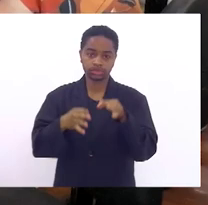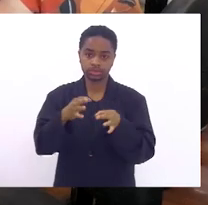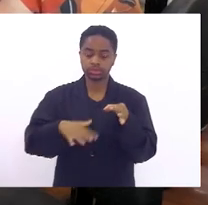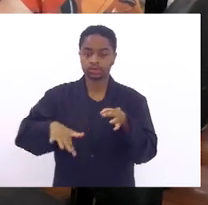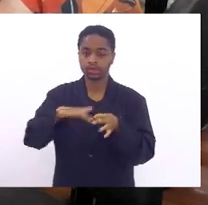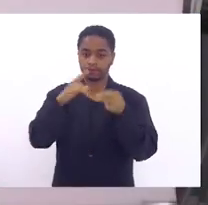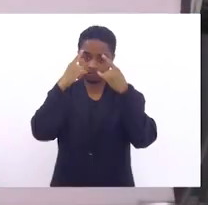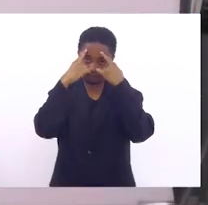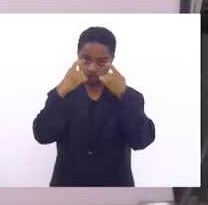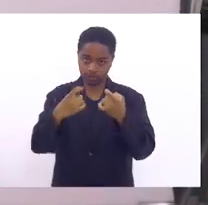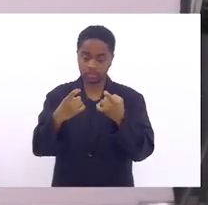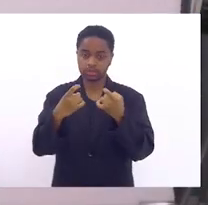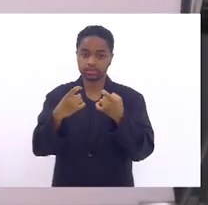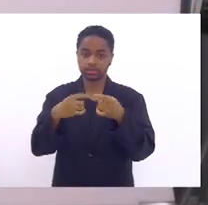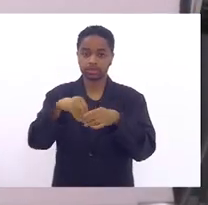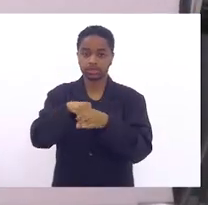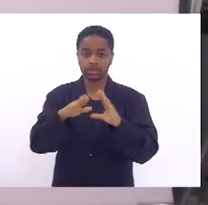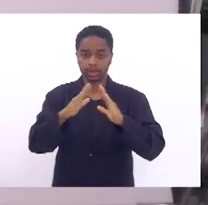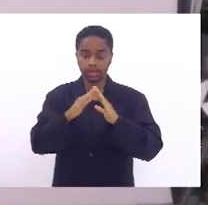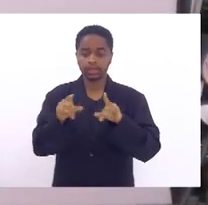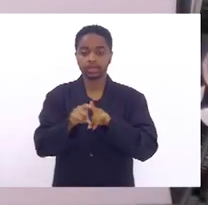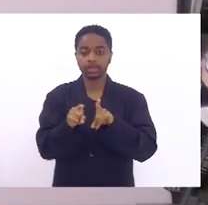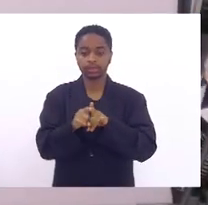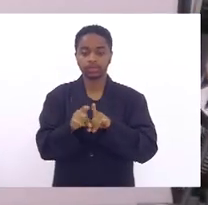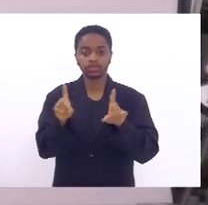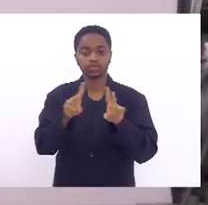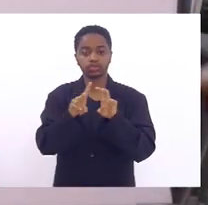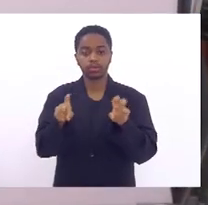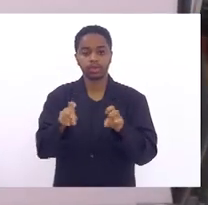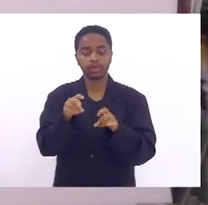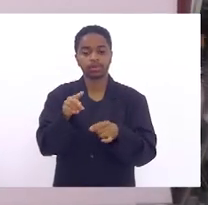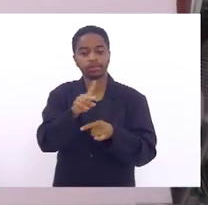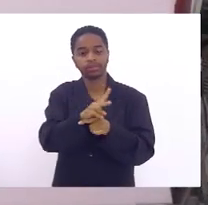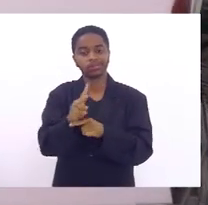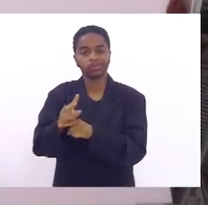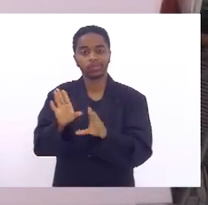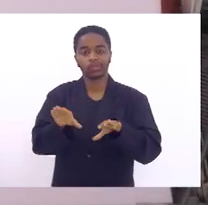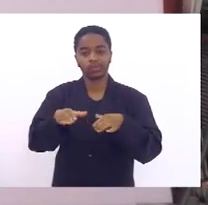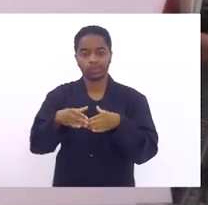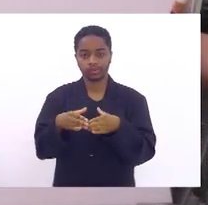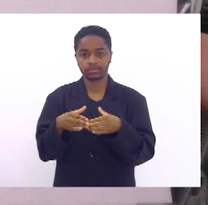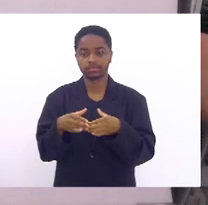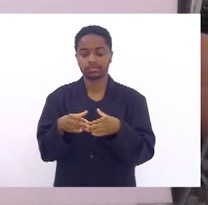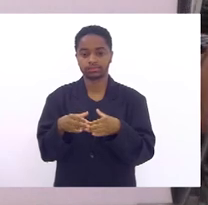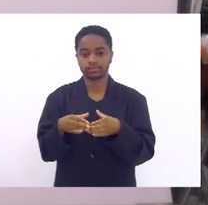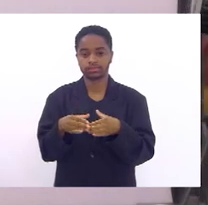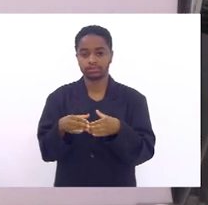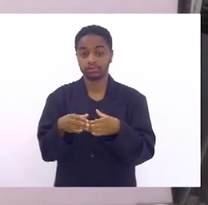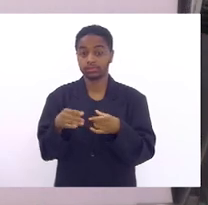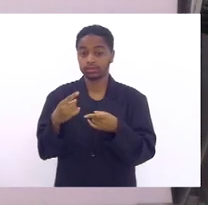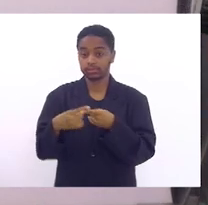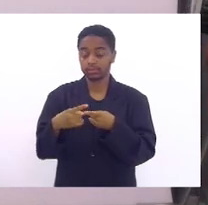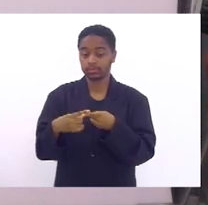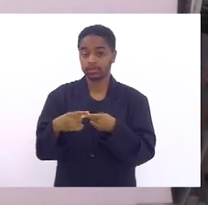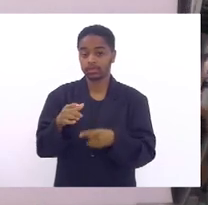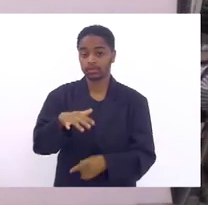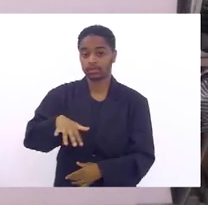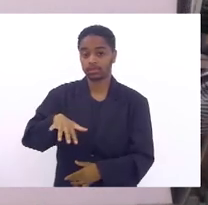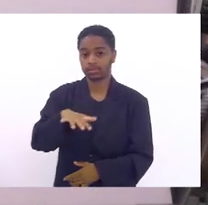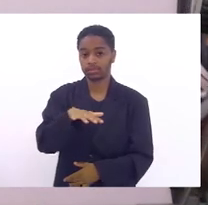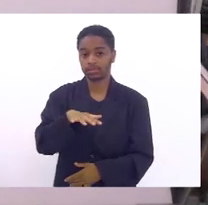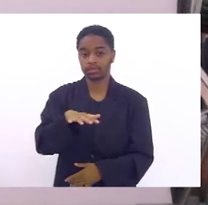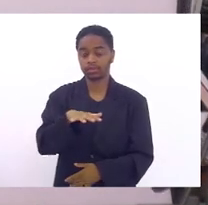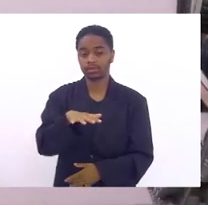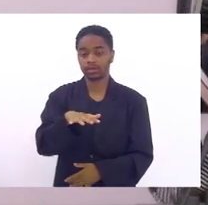doméstica e as promotorias de tutela coletiva que eh em âmbito eh